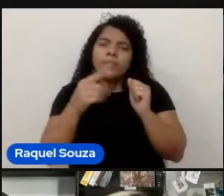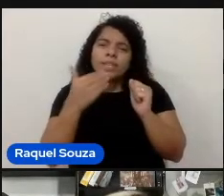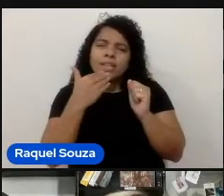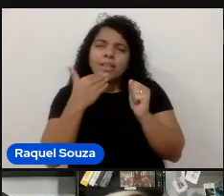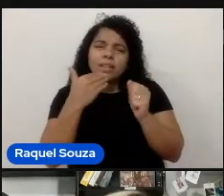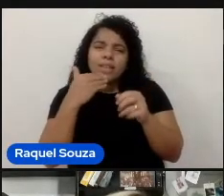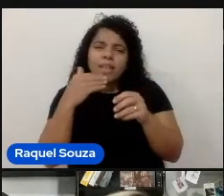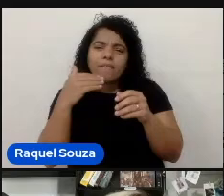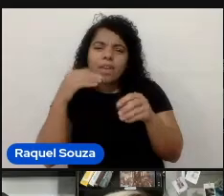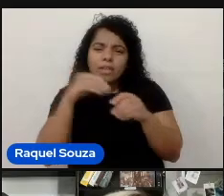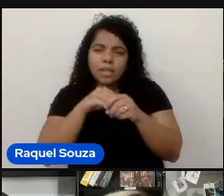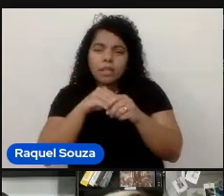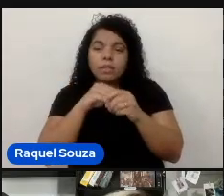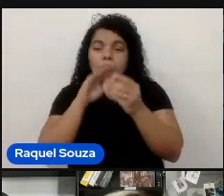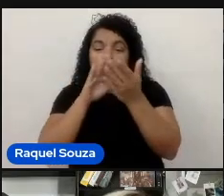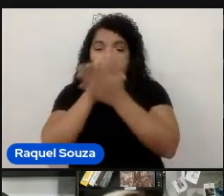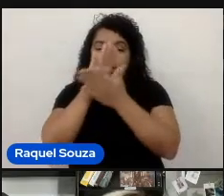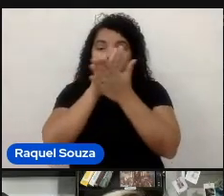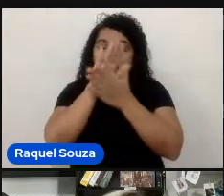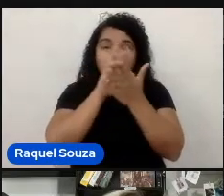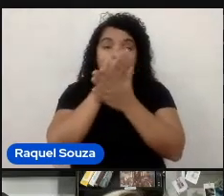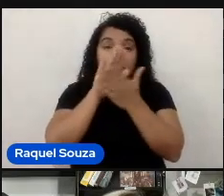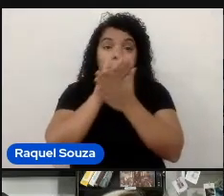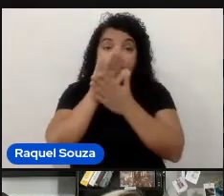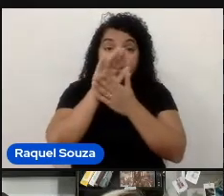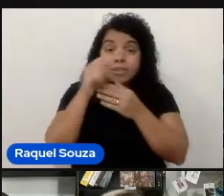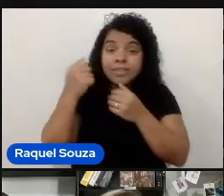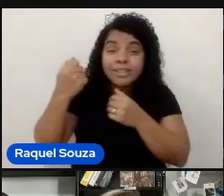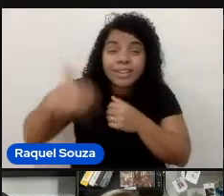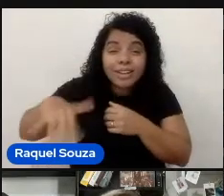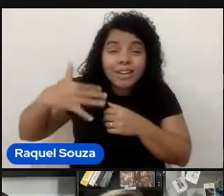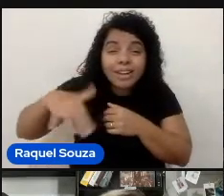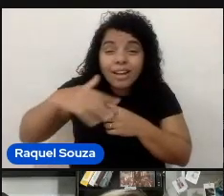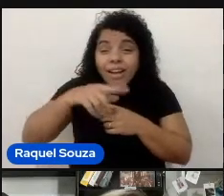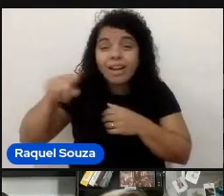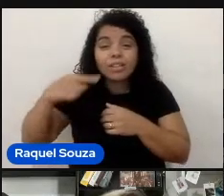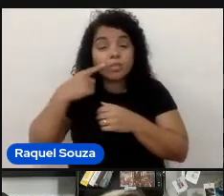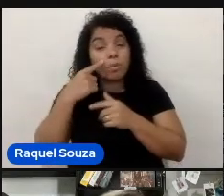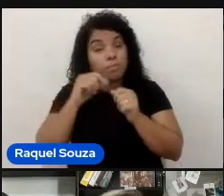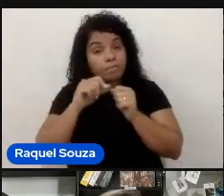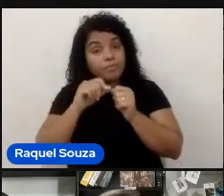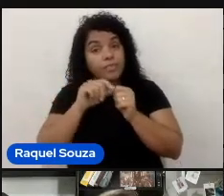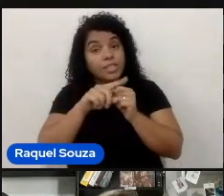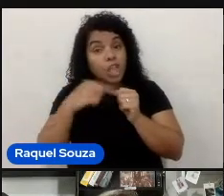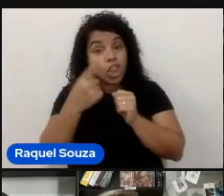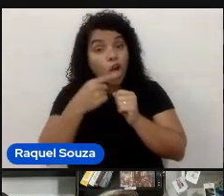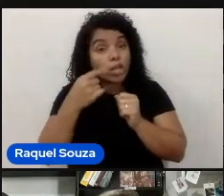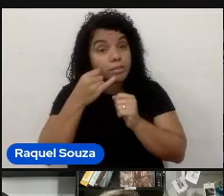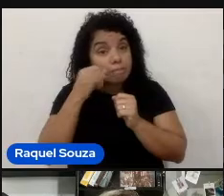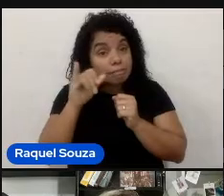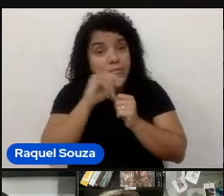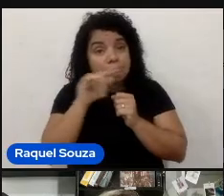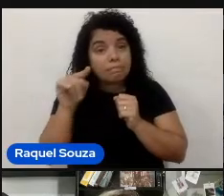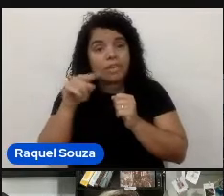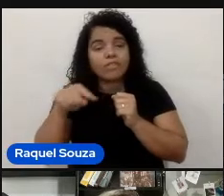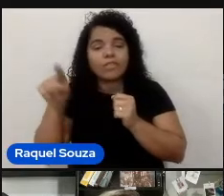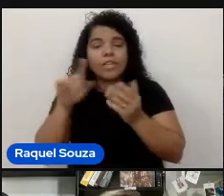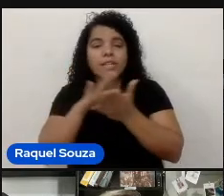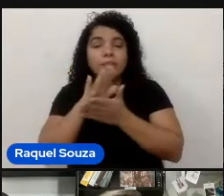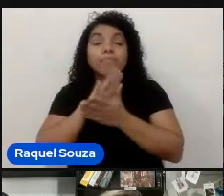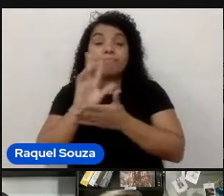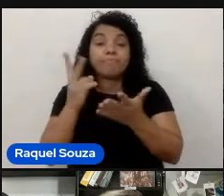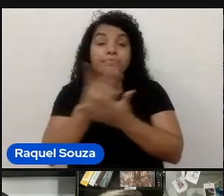produção fica muito caro, vamos fazer esse jogo virar aqui juntos. E já aconteceu